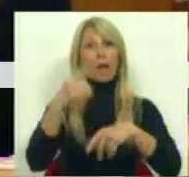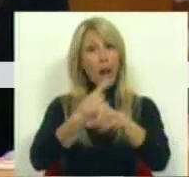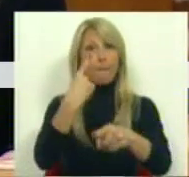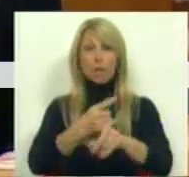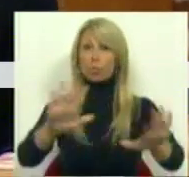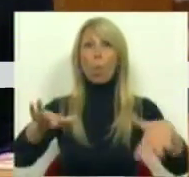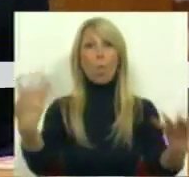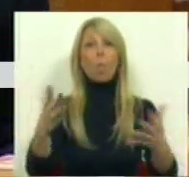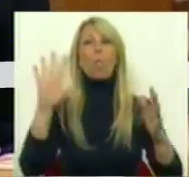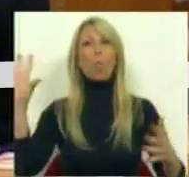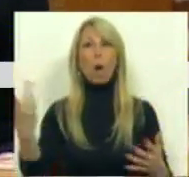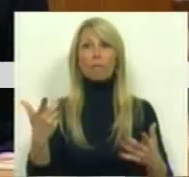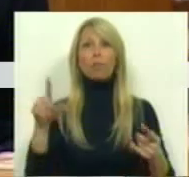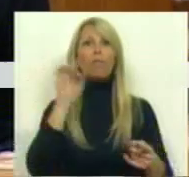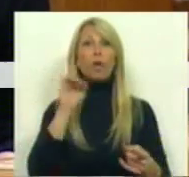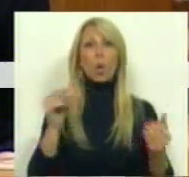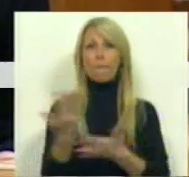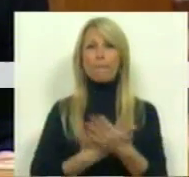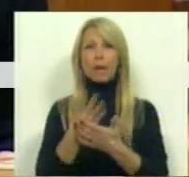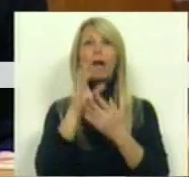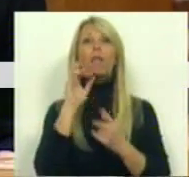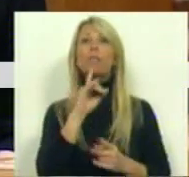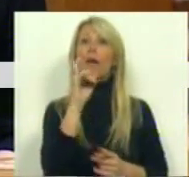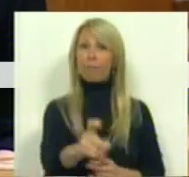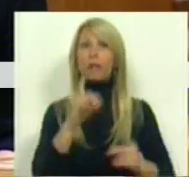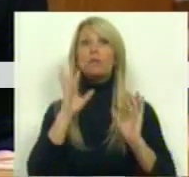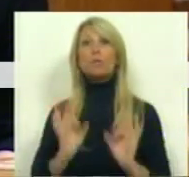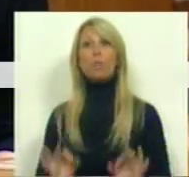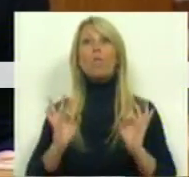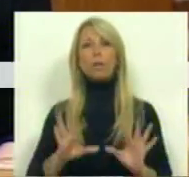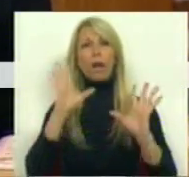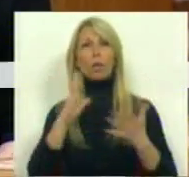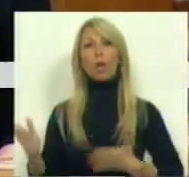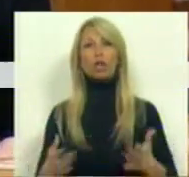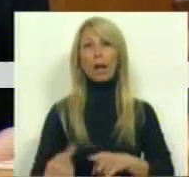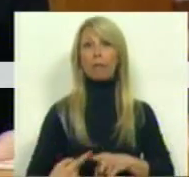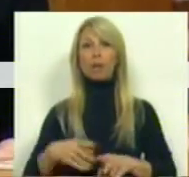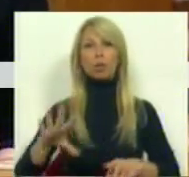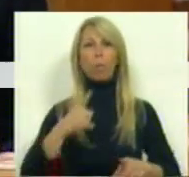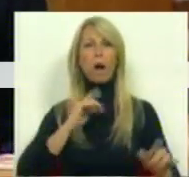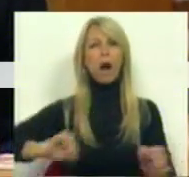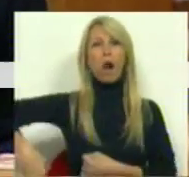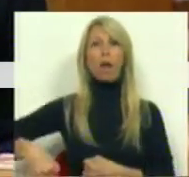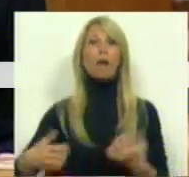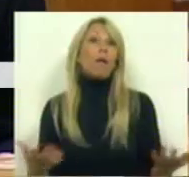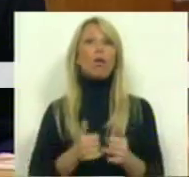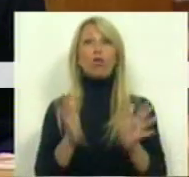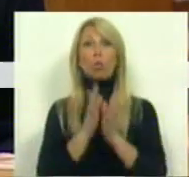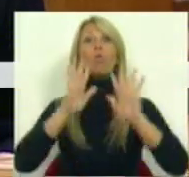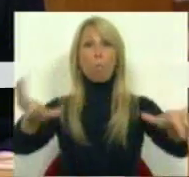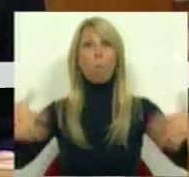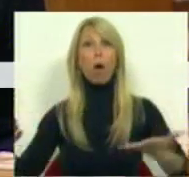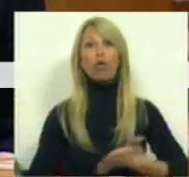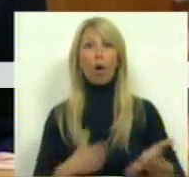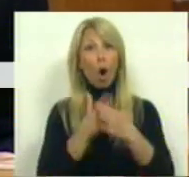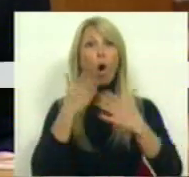mercado aconselhavam prudência, interesses estratégicos do país deixados para trás. Tudo o que podia correr mal está a correr